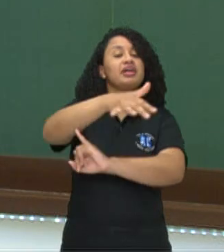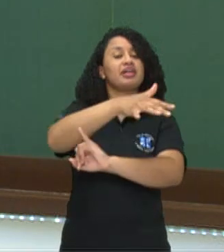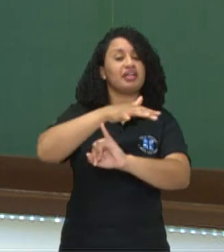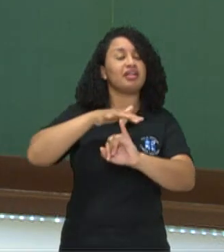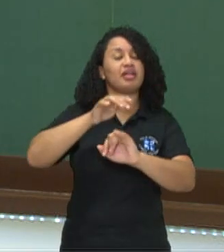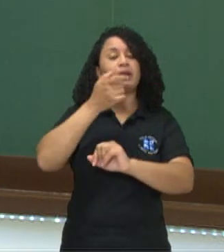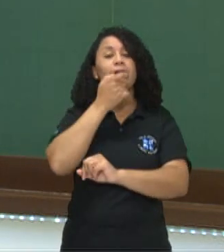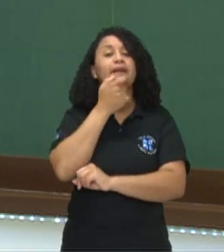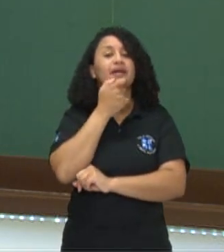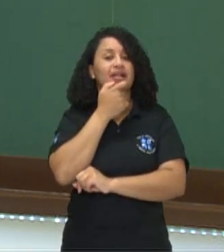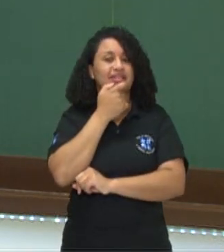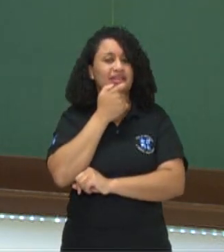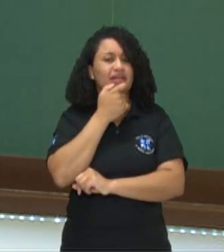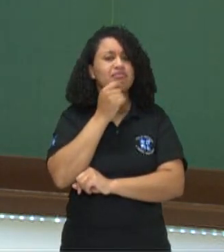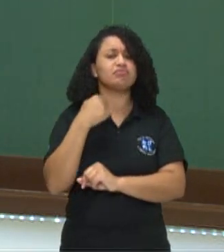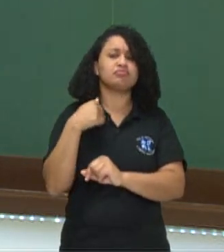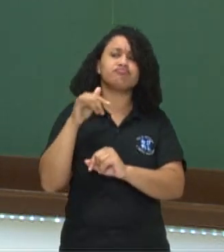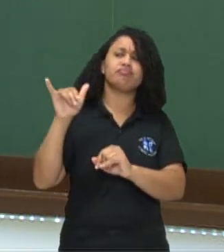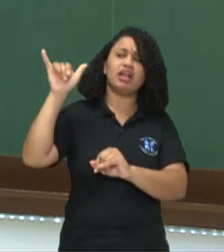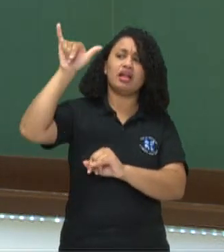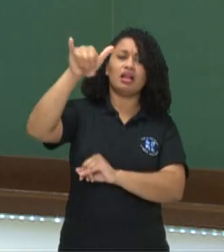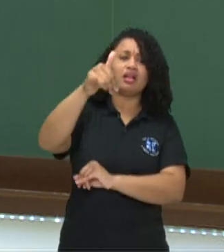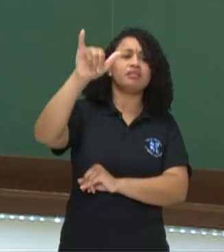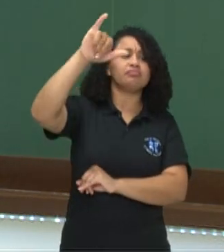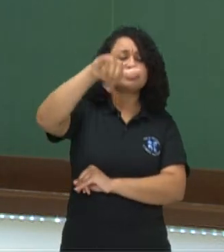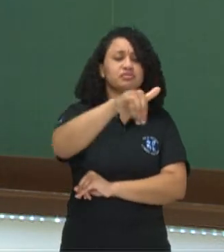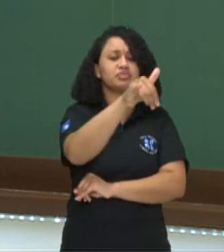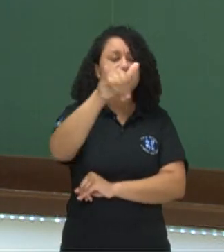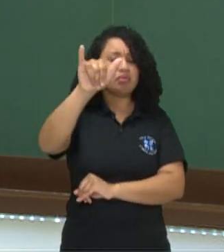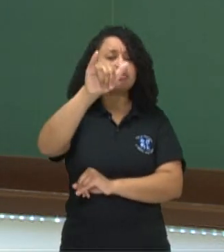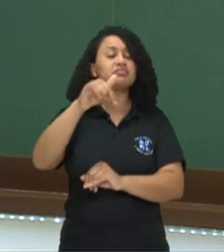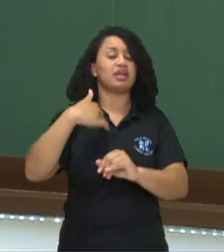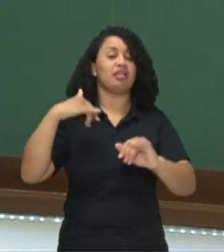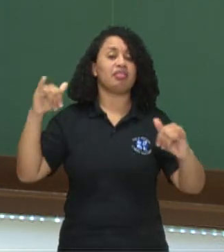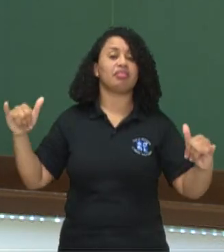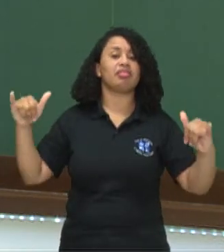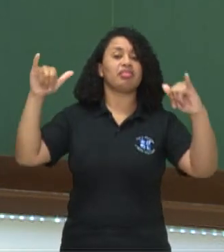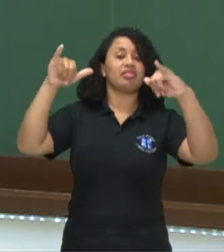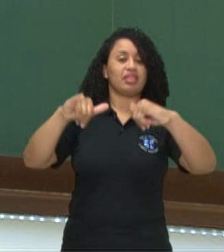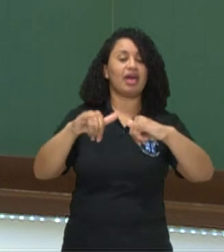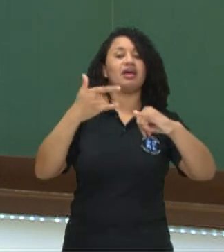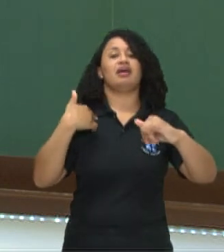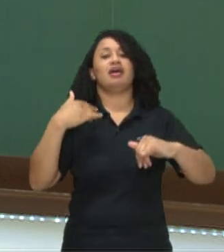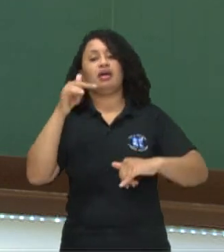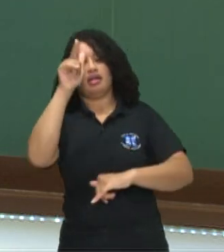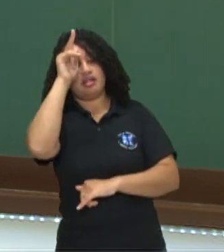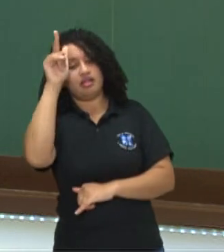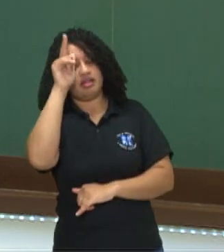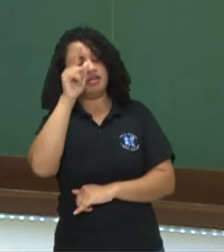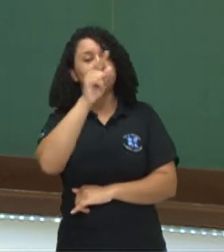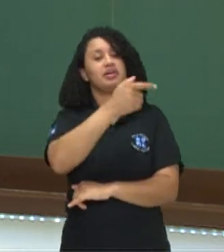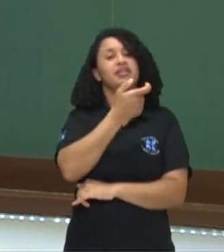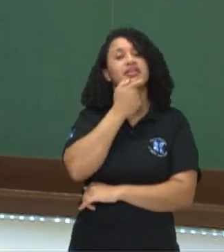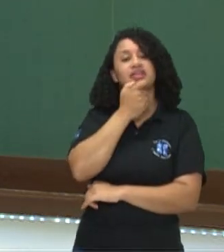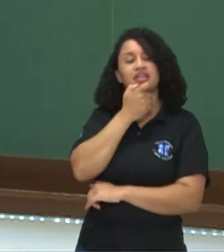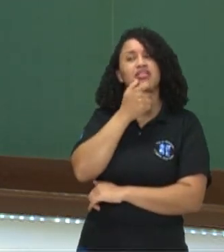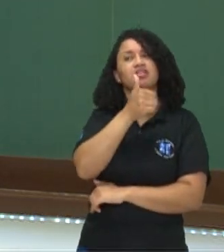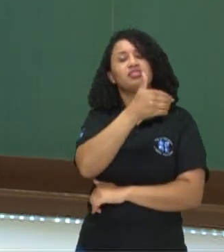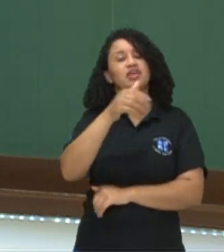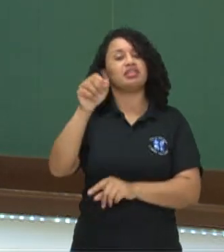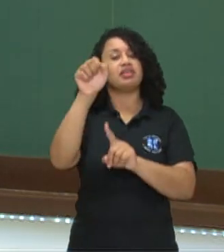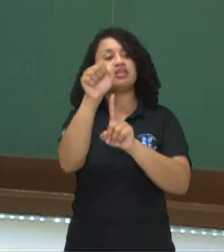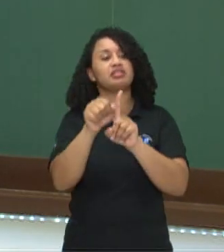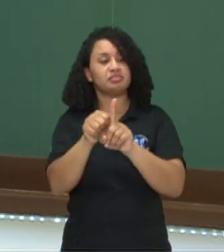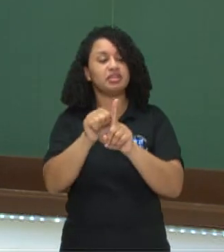Operação Leão Marinho, batalhas aéreas entre Alemanha e Inglaterra. Essas batalhas duraram aí 10 meses,